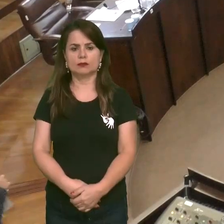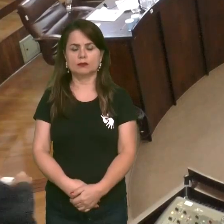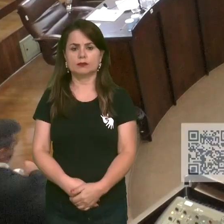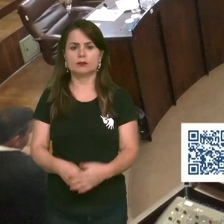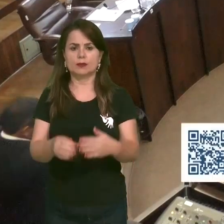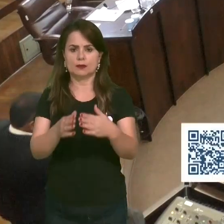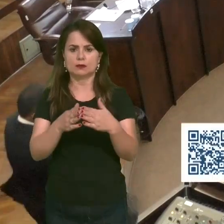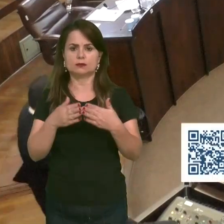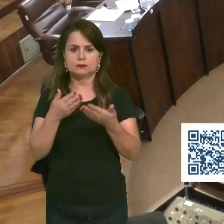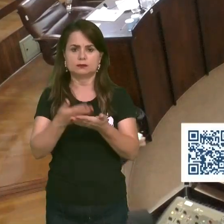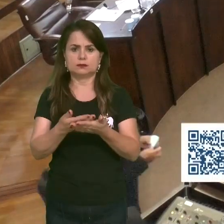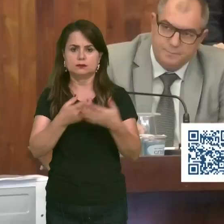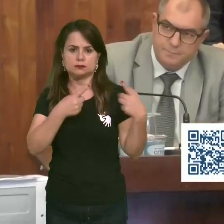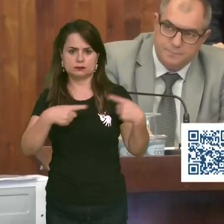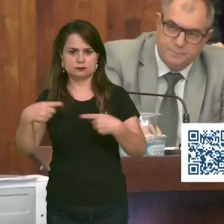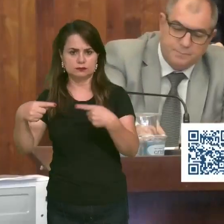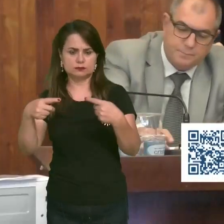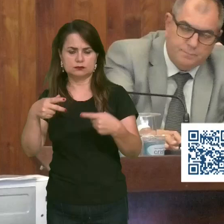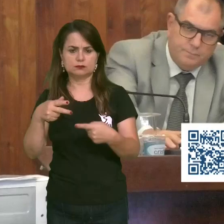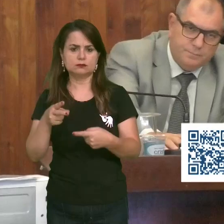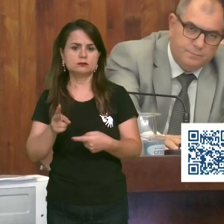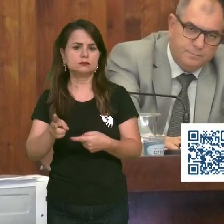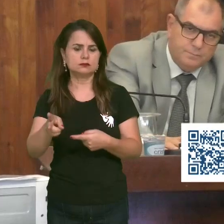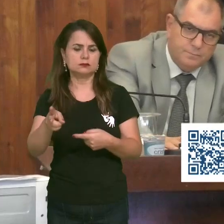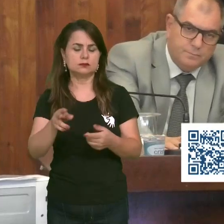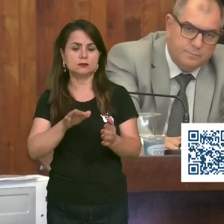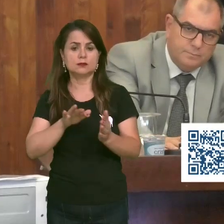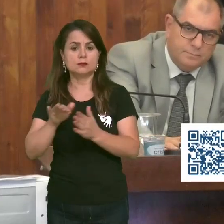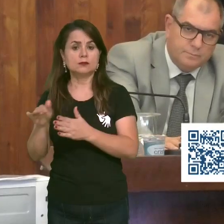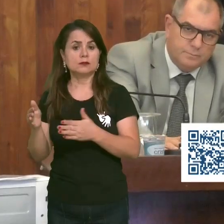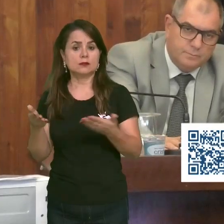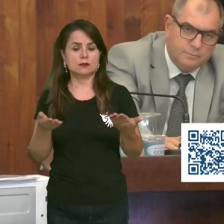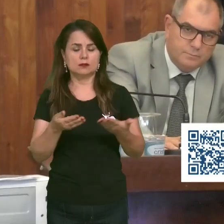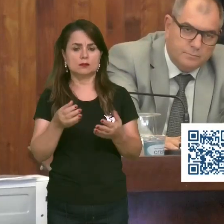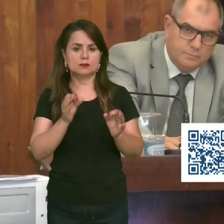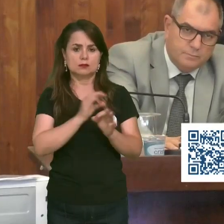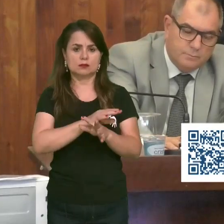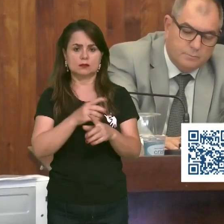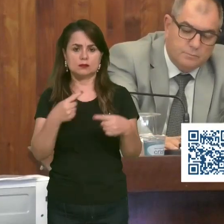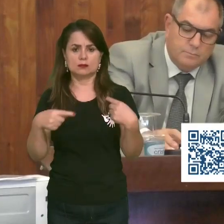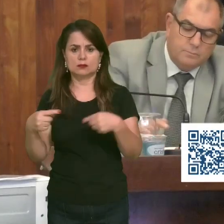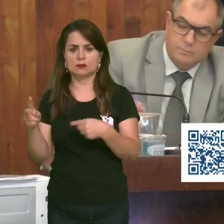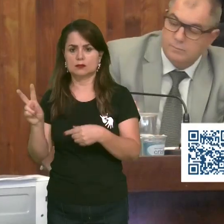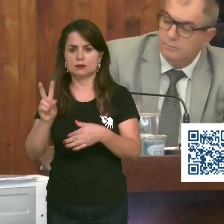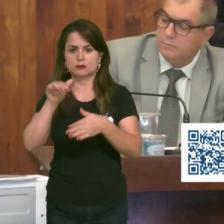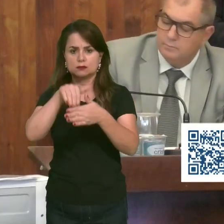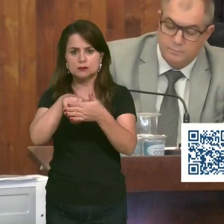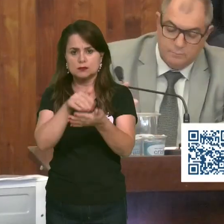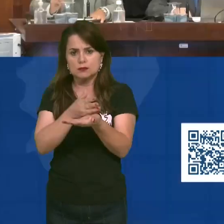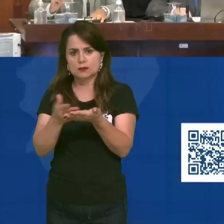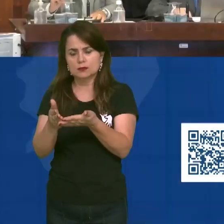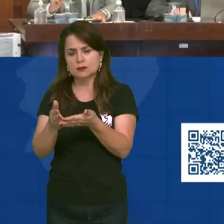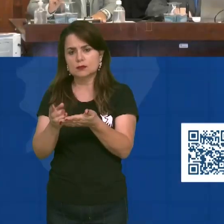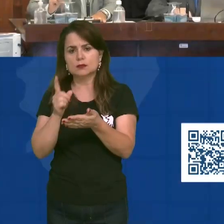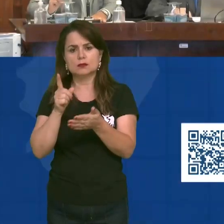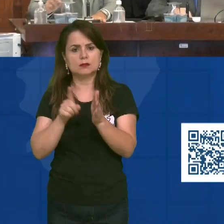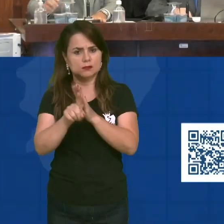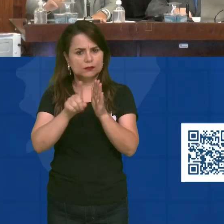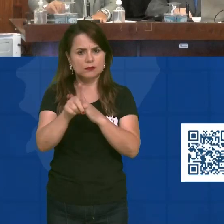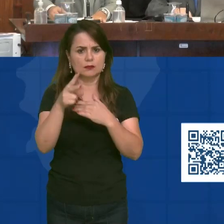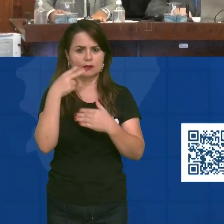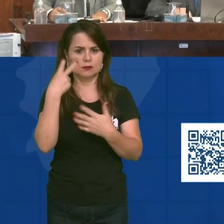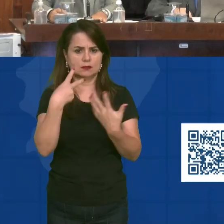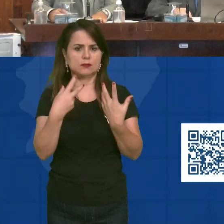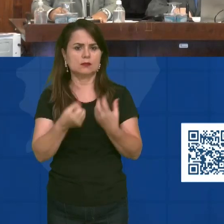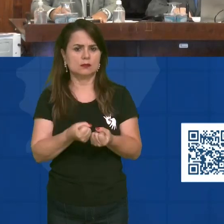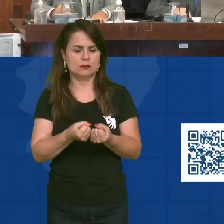requerimento Continua em discussão não havendo vereadores escritos para o debate Serra discussão e vamos ao voto os vereadores que aprovam o requerimento permanece como se